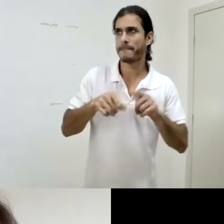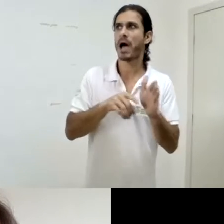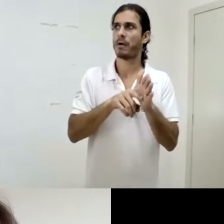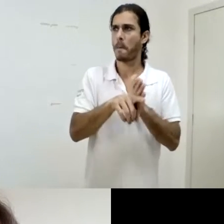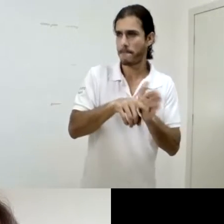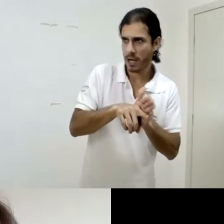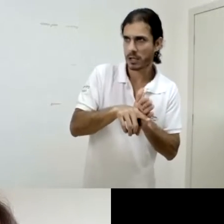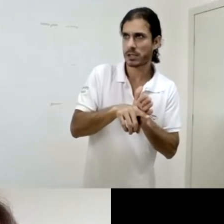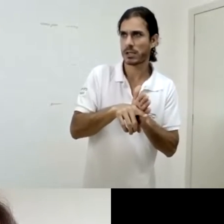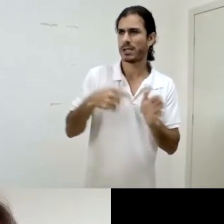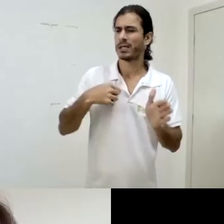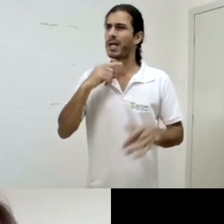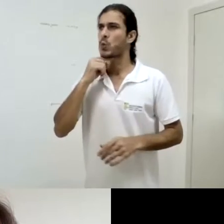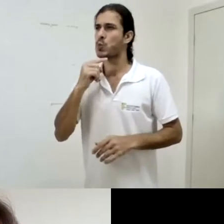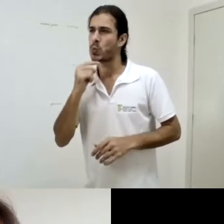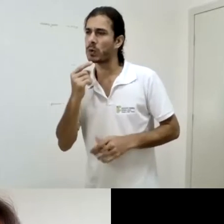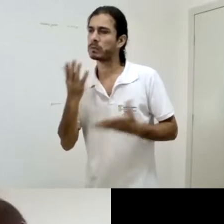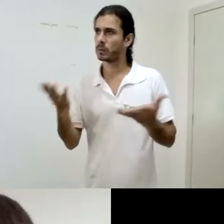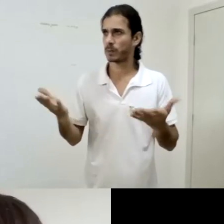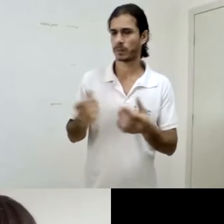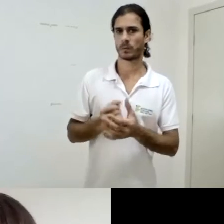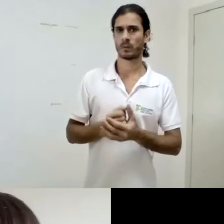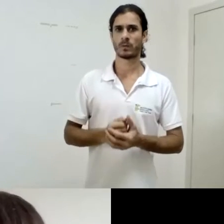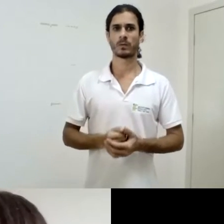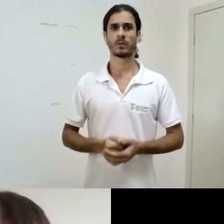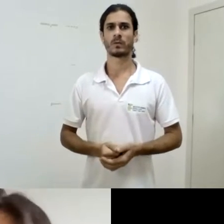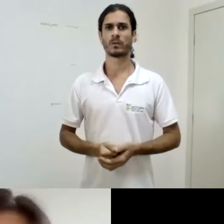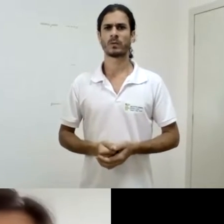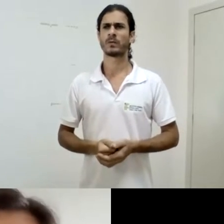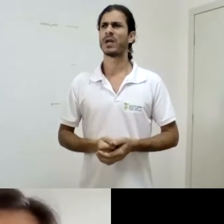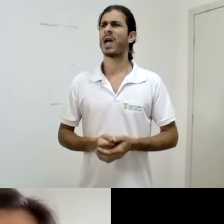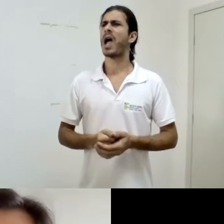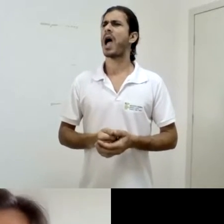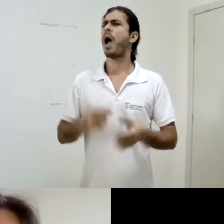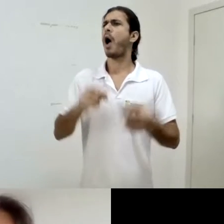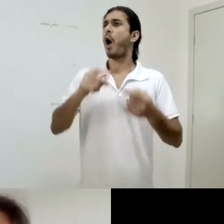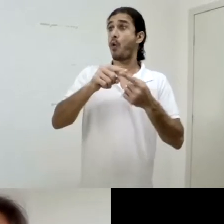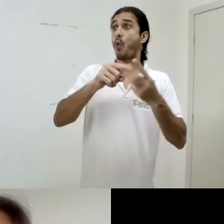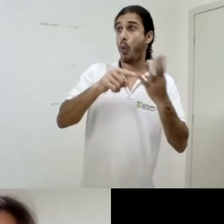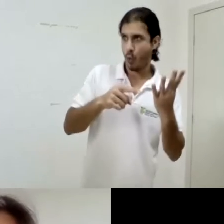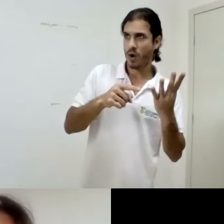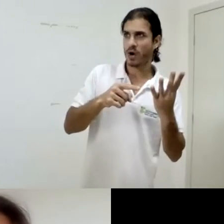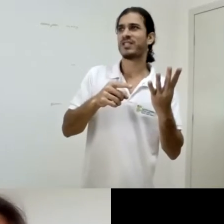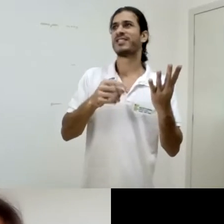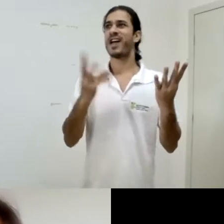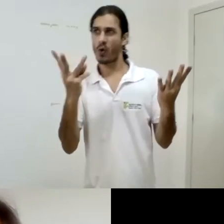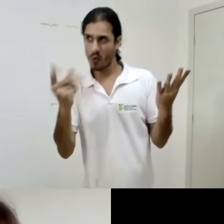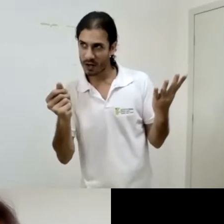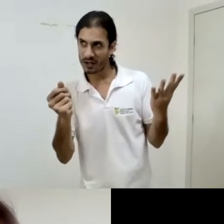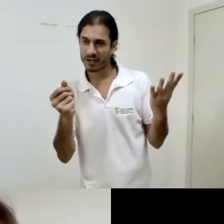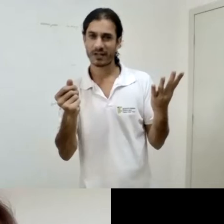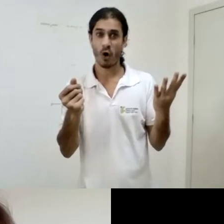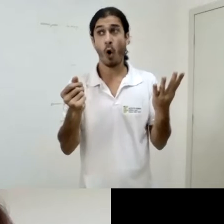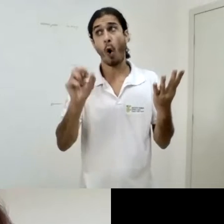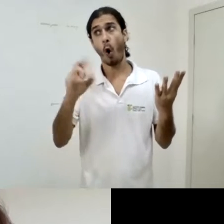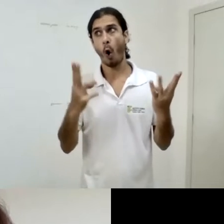com essa questão é do quantitativo e do qualitativo, ou do quantiqualitativo,